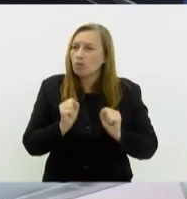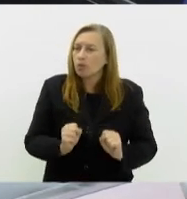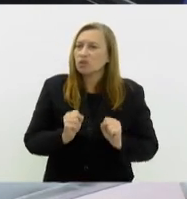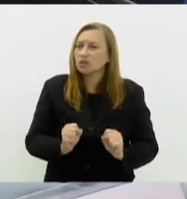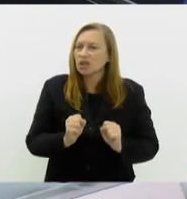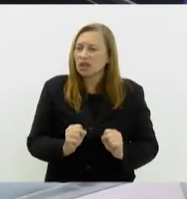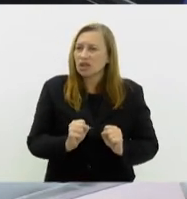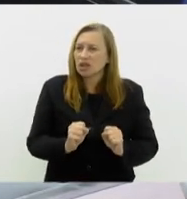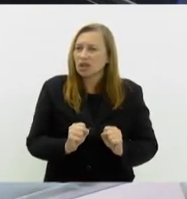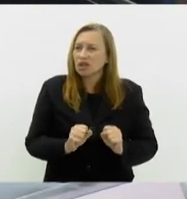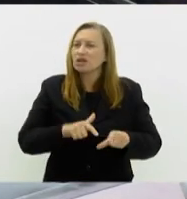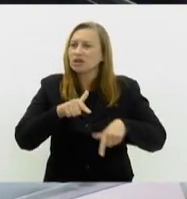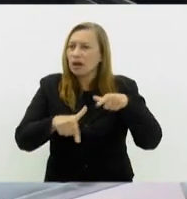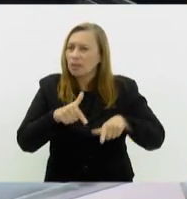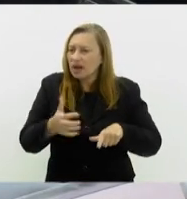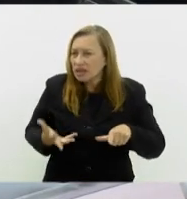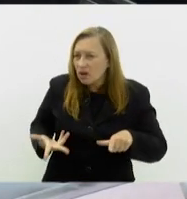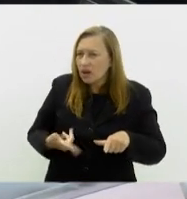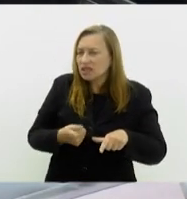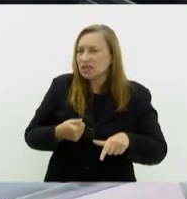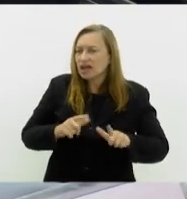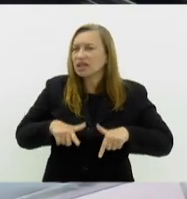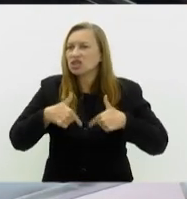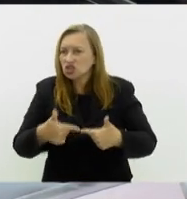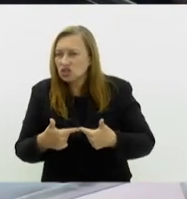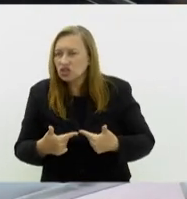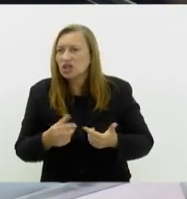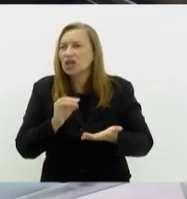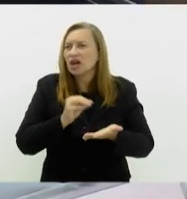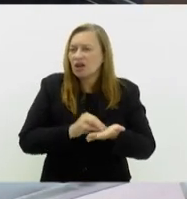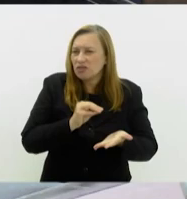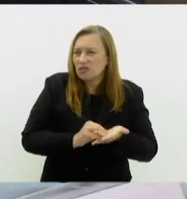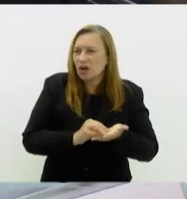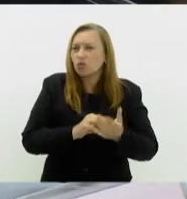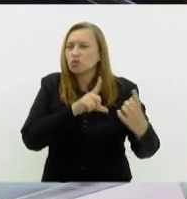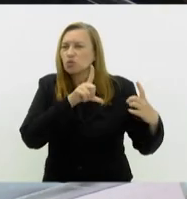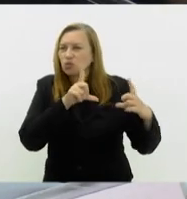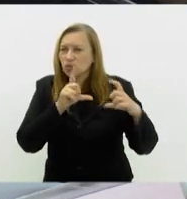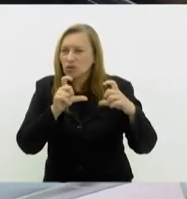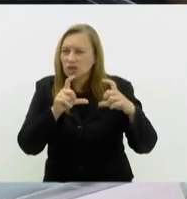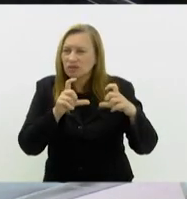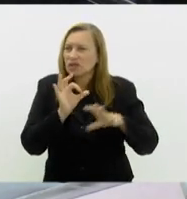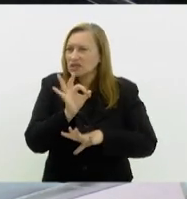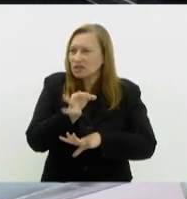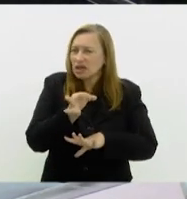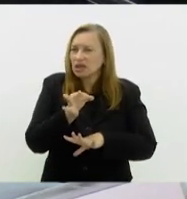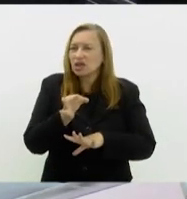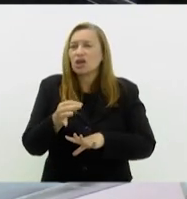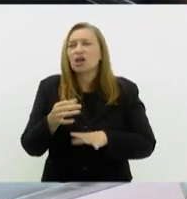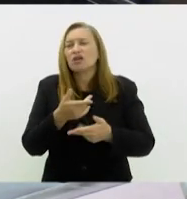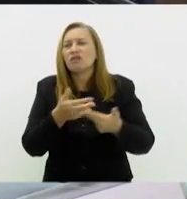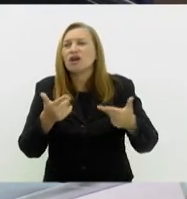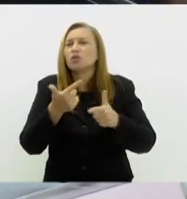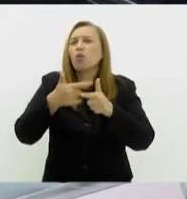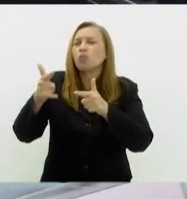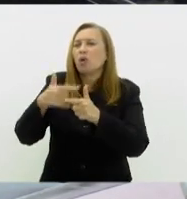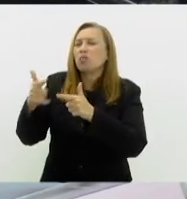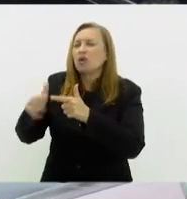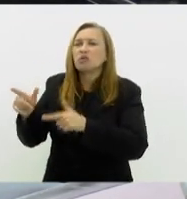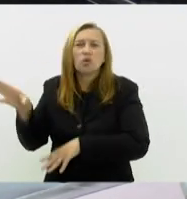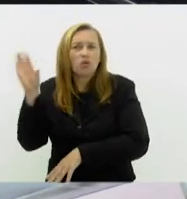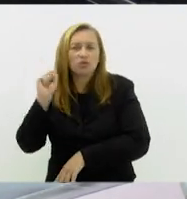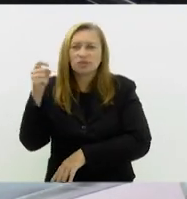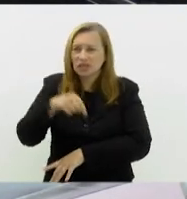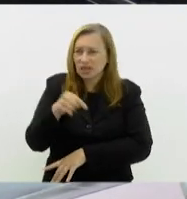a a falta de fotografias periciadas entre outros problemas que nós ouvimos aqui inclusive fomos